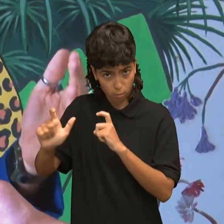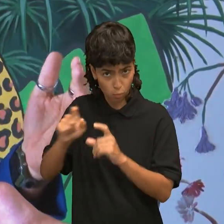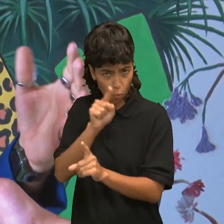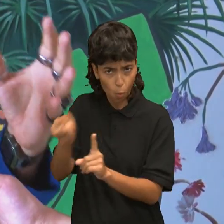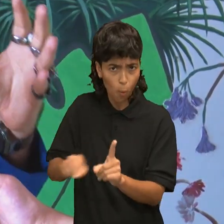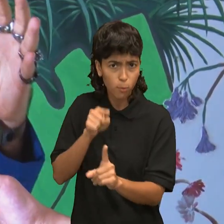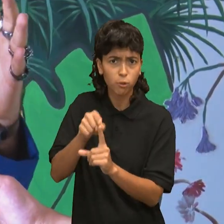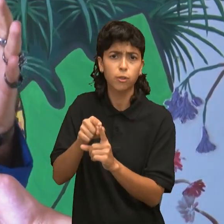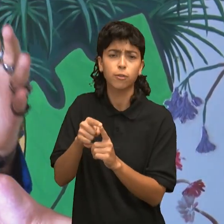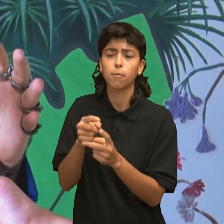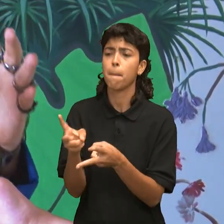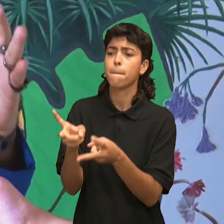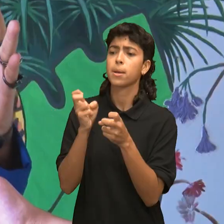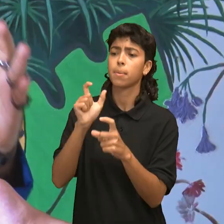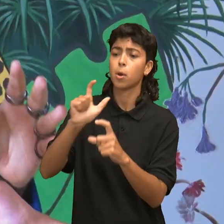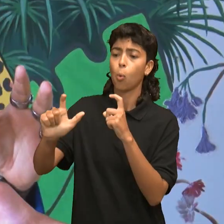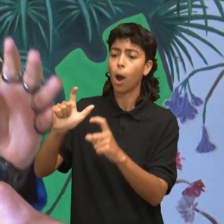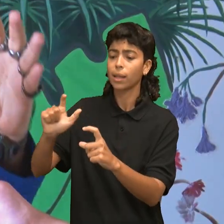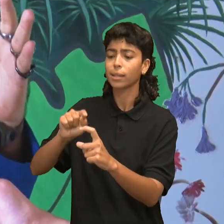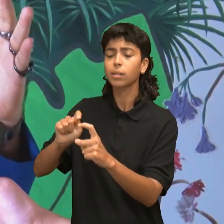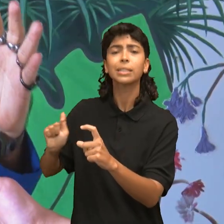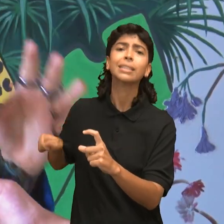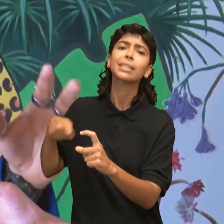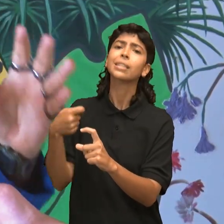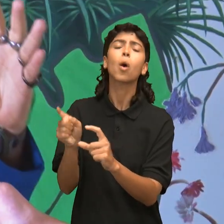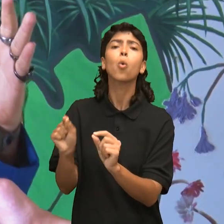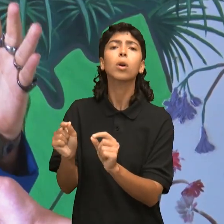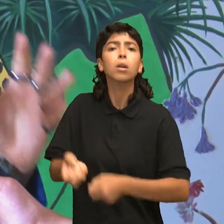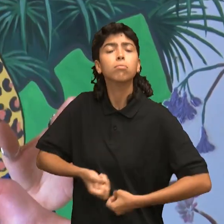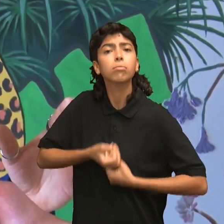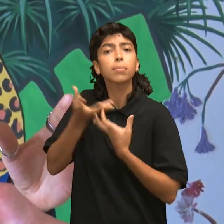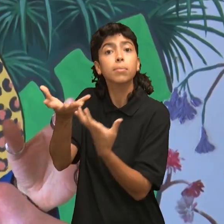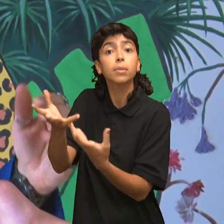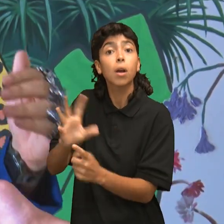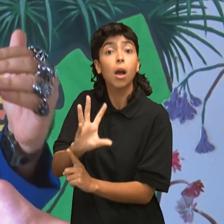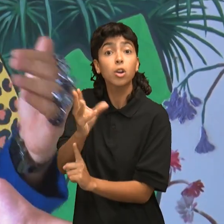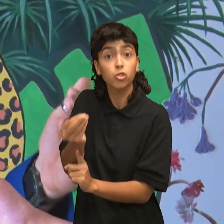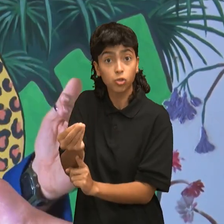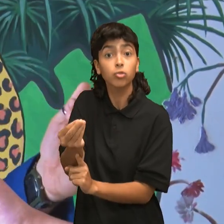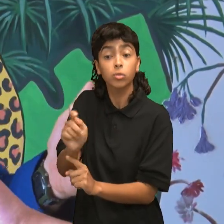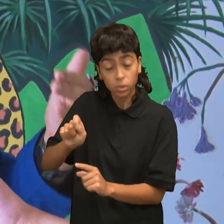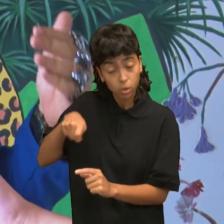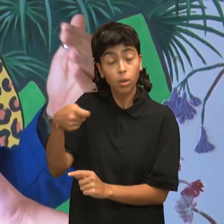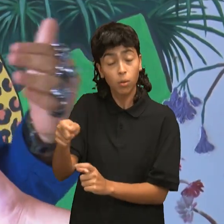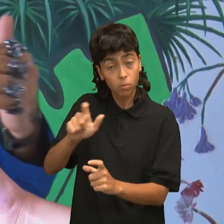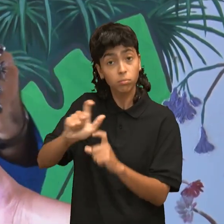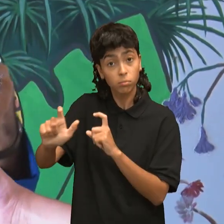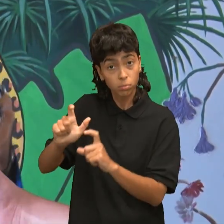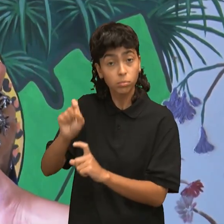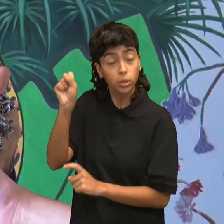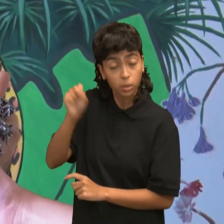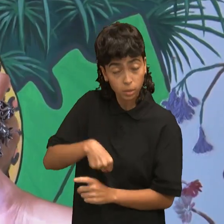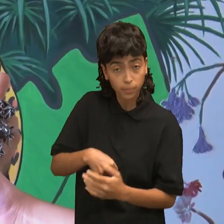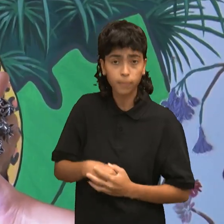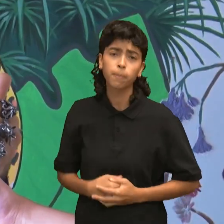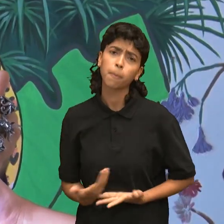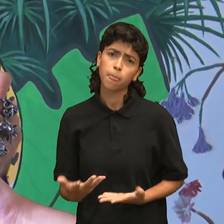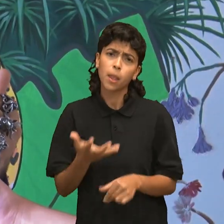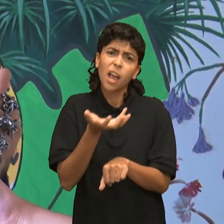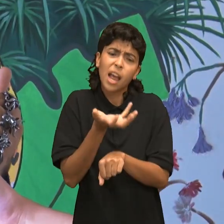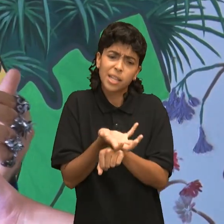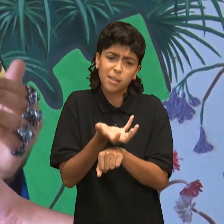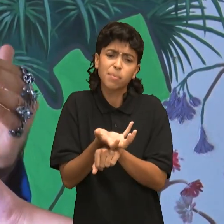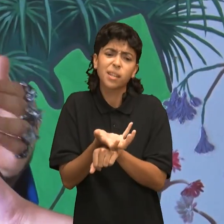os quadrinhos como uma legítima forma de expressão artística. Por essa disciplina, que também tem como